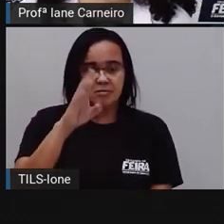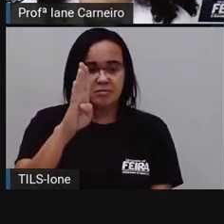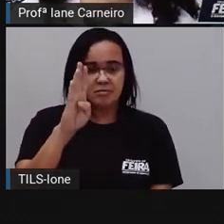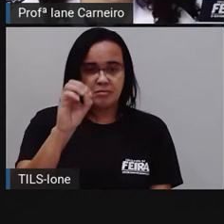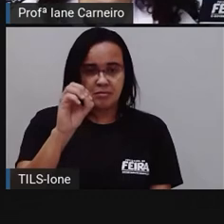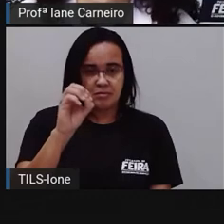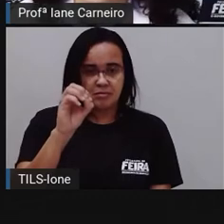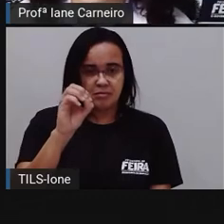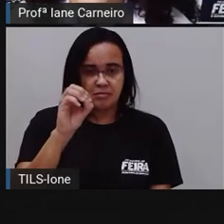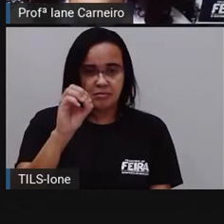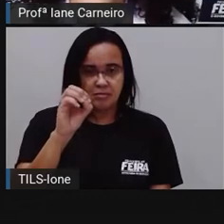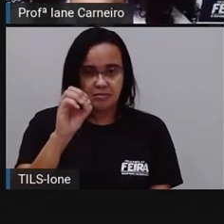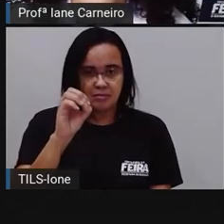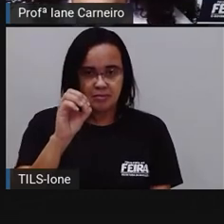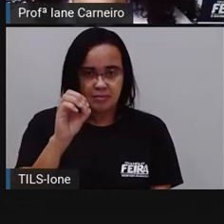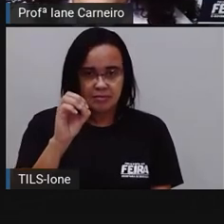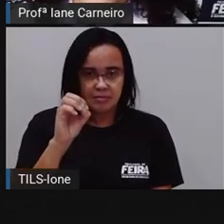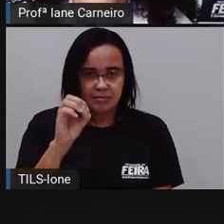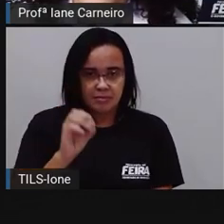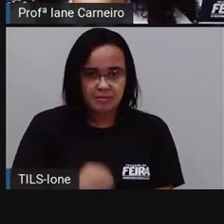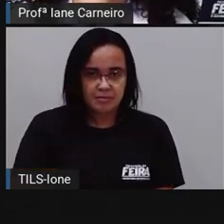lhama.